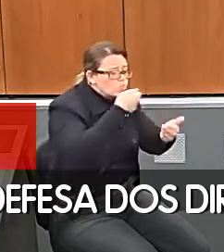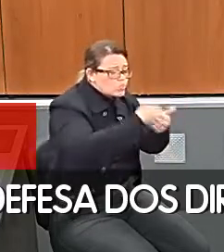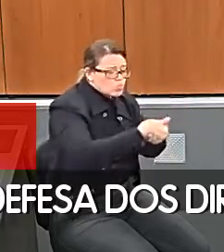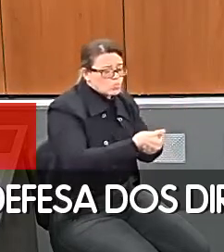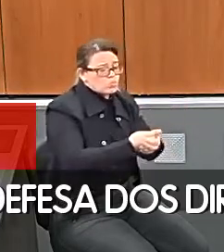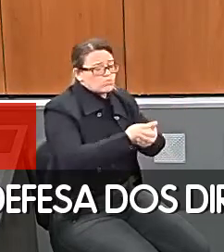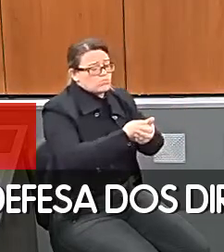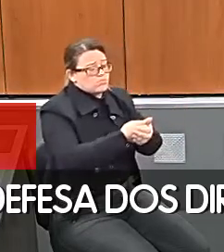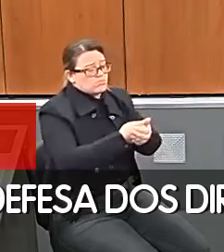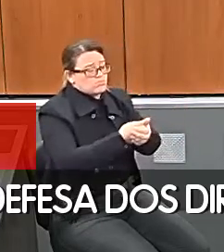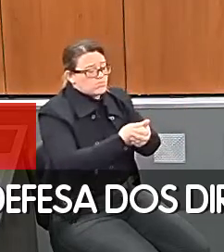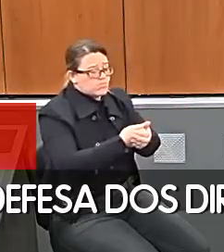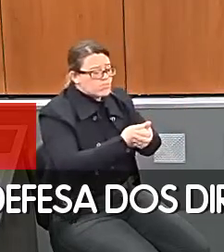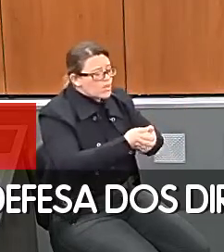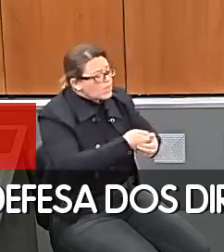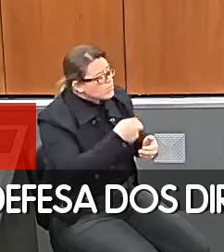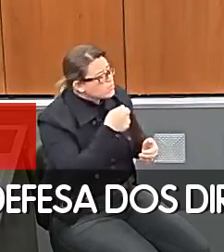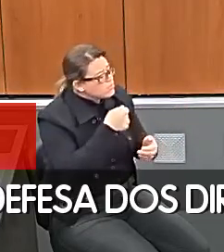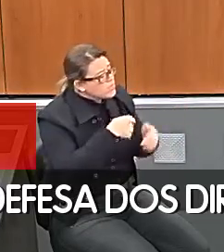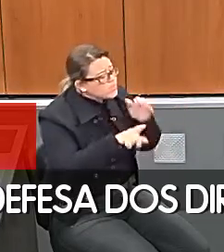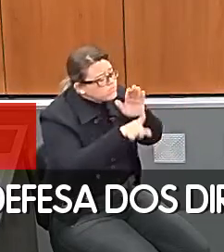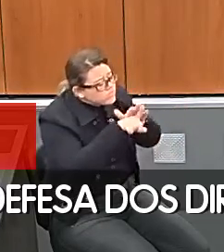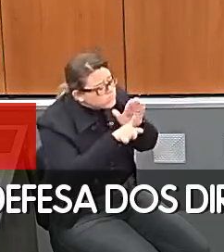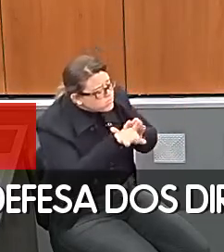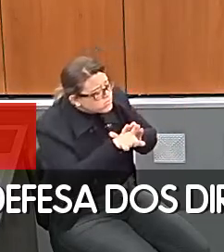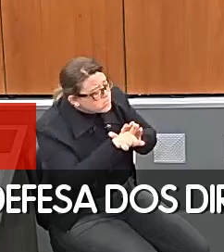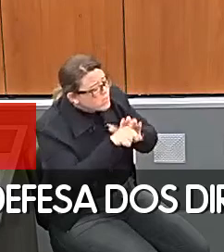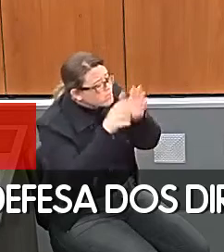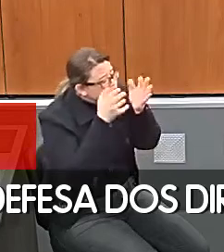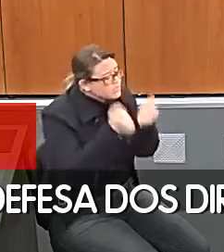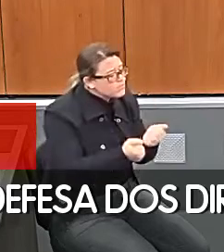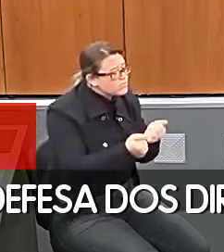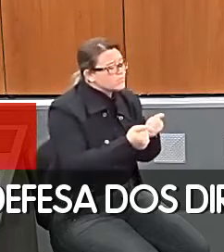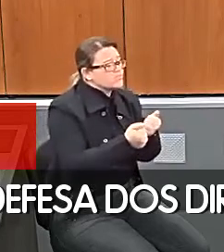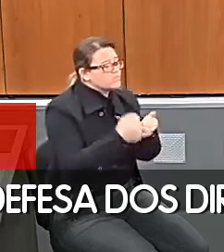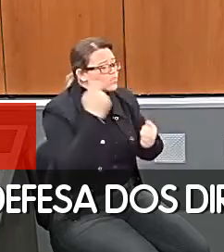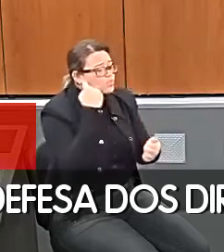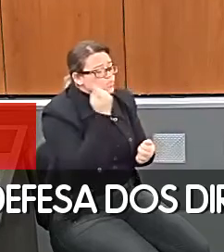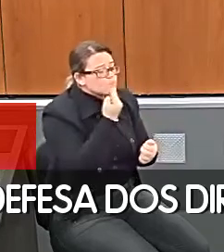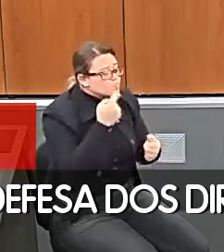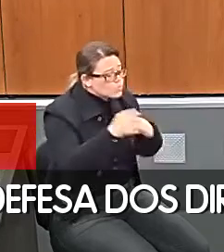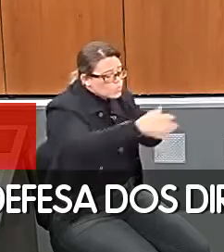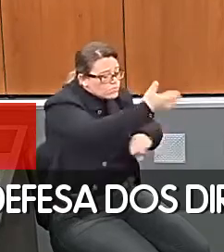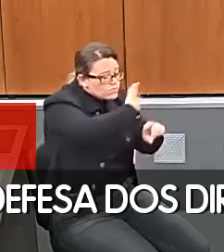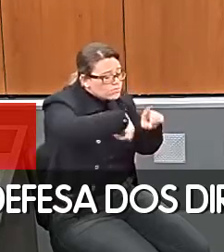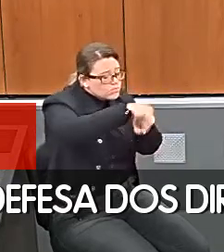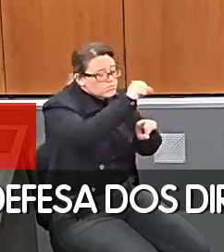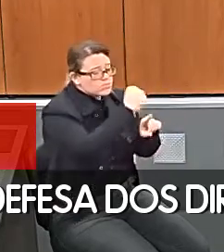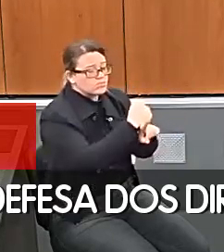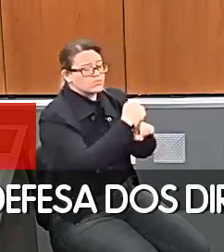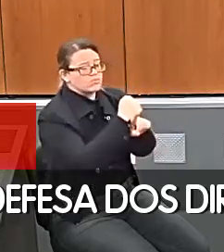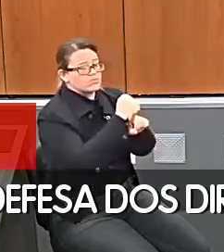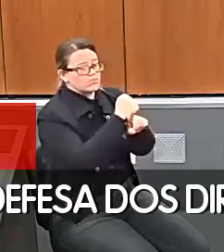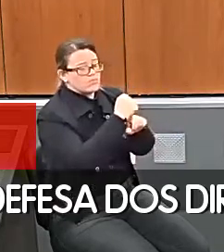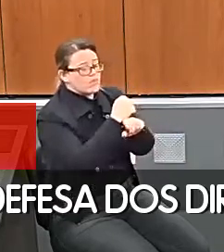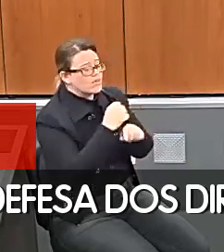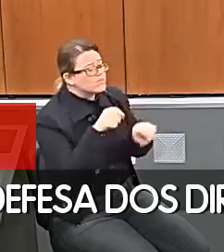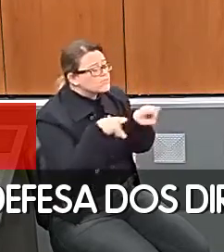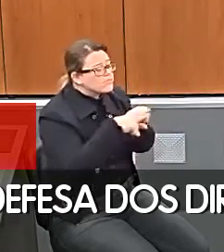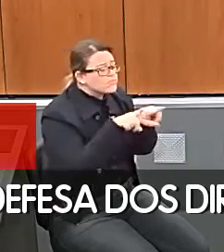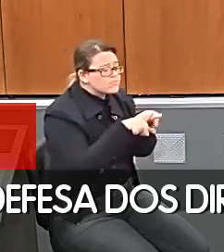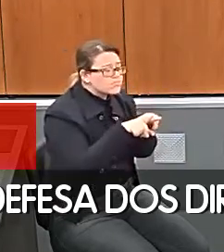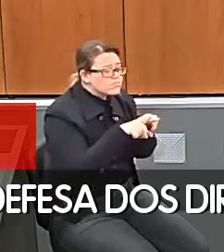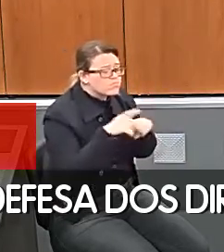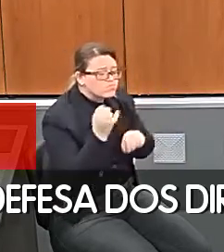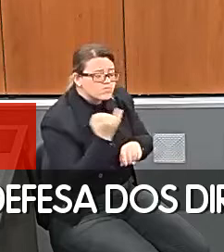que é a vice-presidente. Né, deixar aqui o meu muito obrigado, porque eu vejo assim, o quanto que é importante para o Pedro o acompanhar da mãe dele.